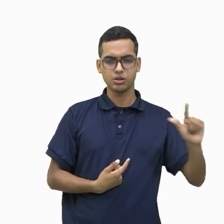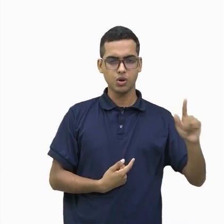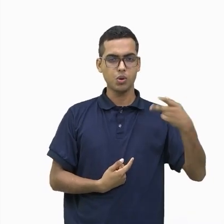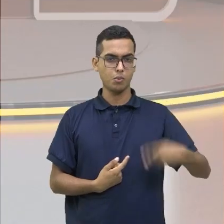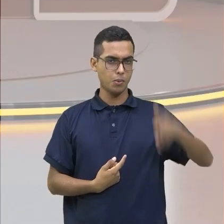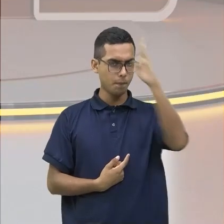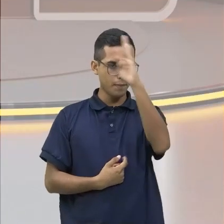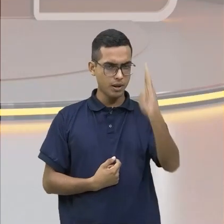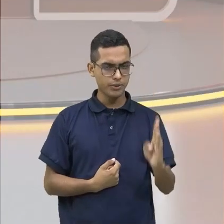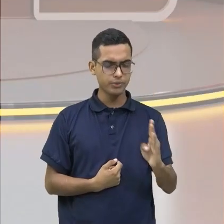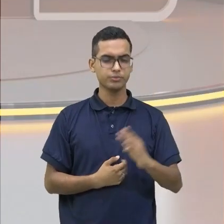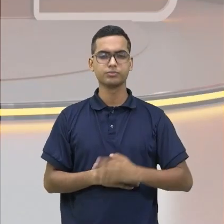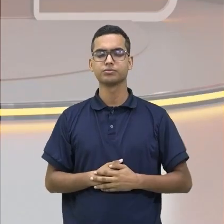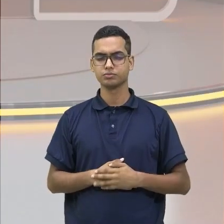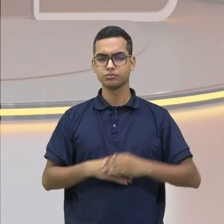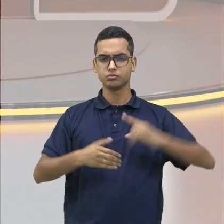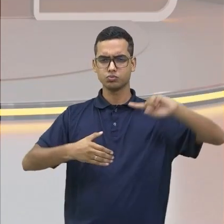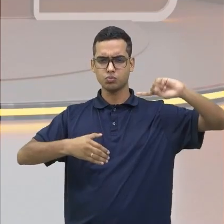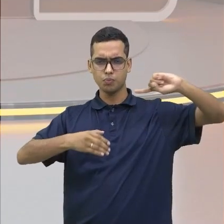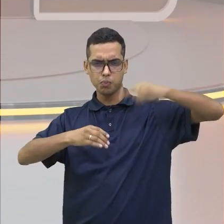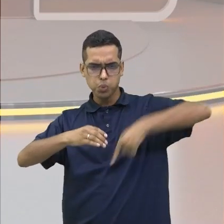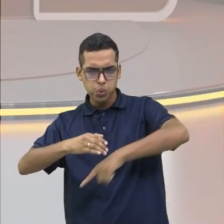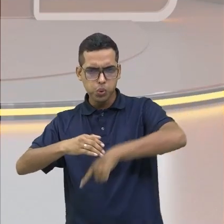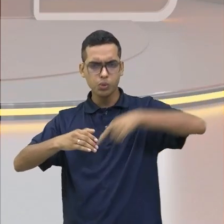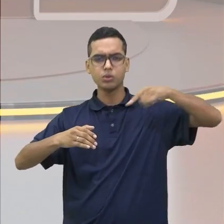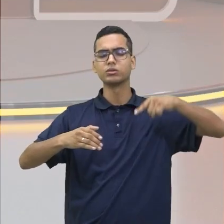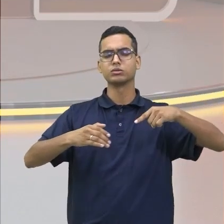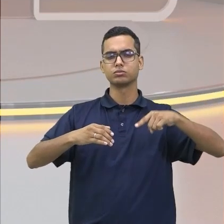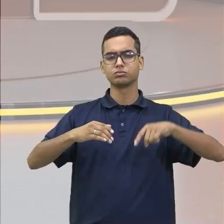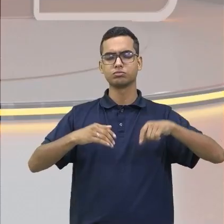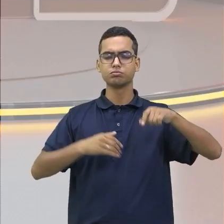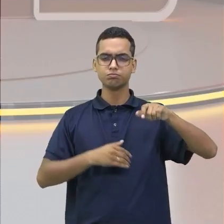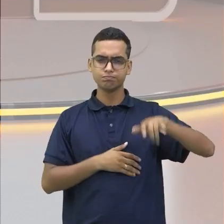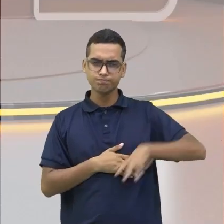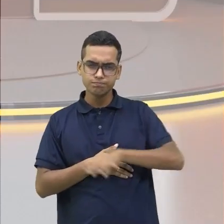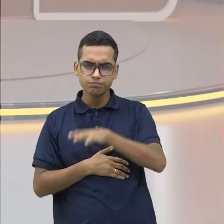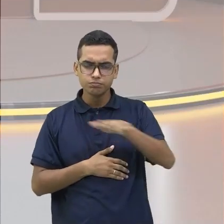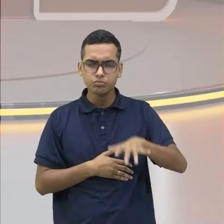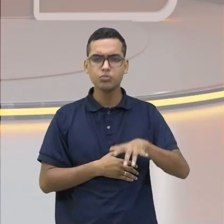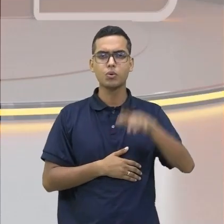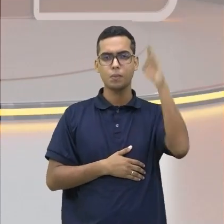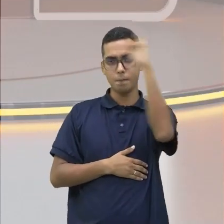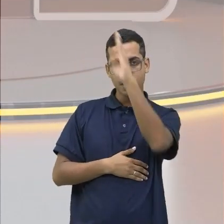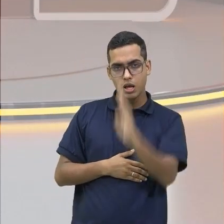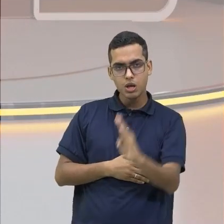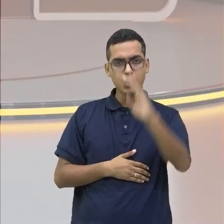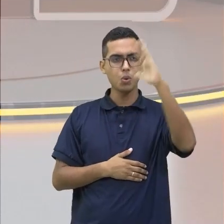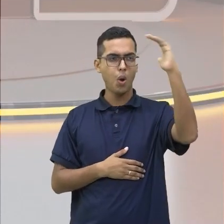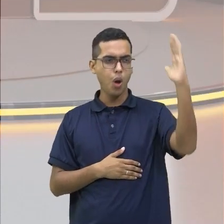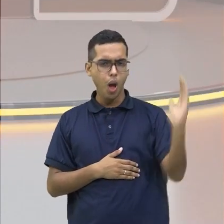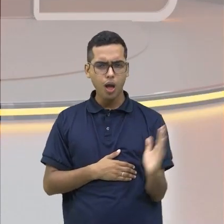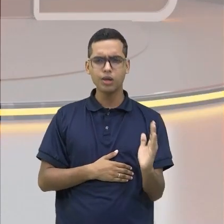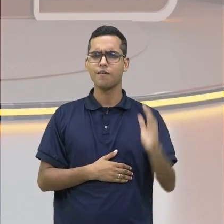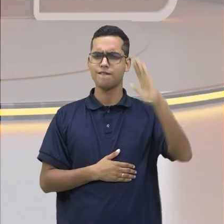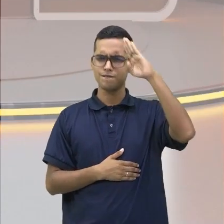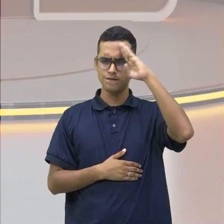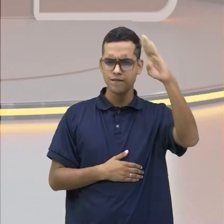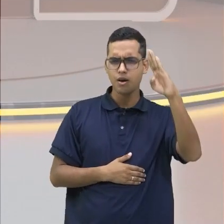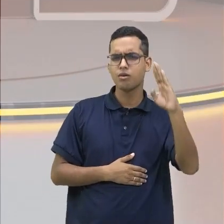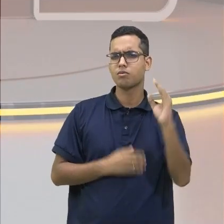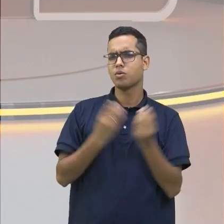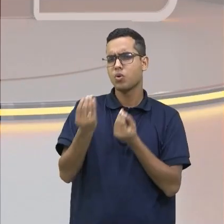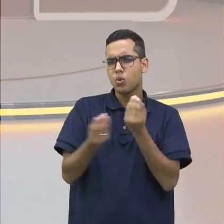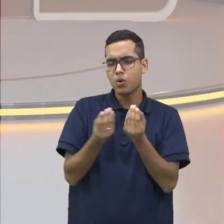parte marítima, essa parte litorânea do Brasil acaba tendo grande destaque, porque acabaram